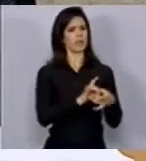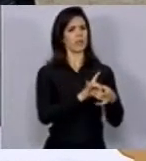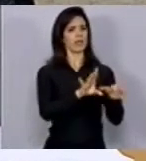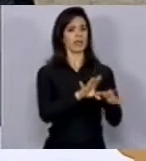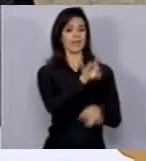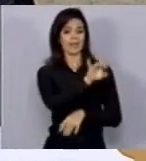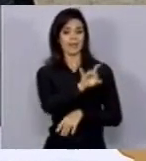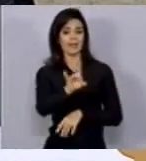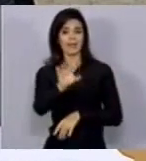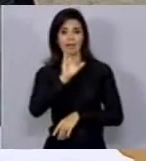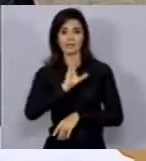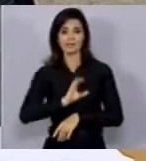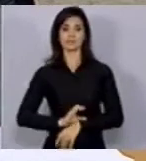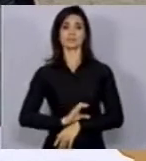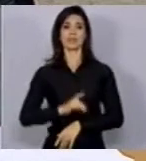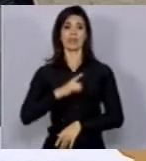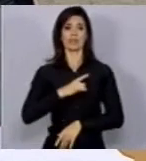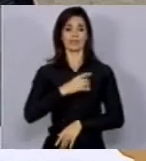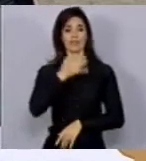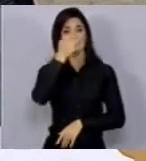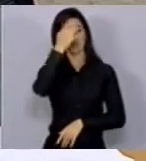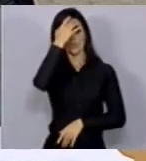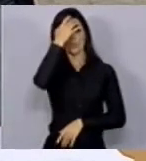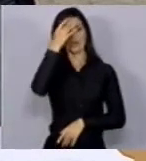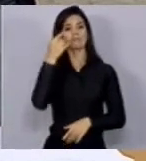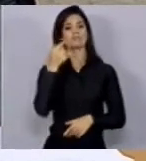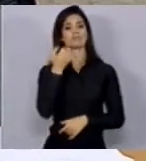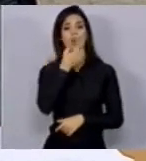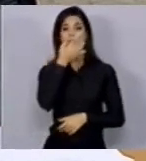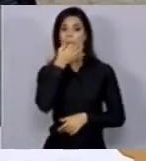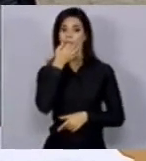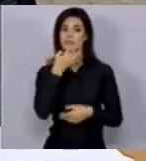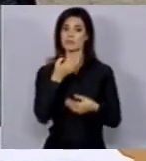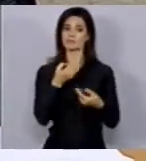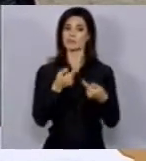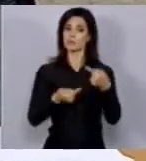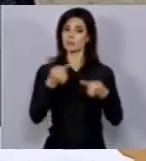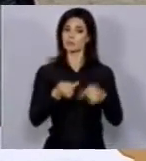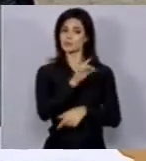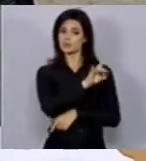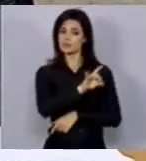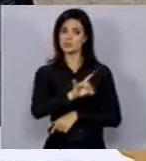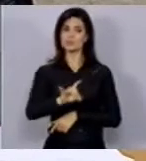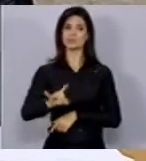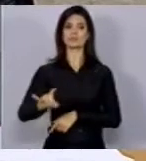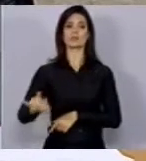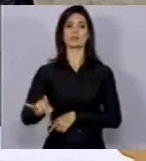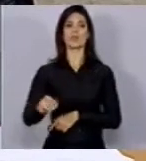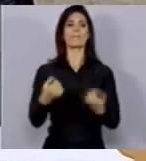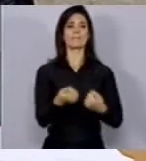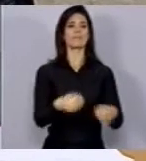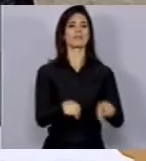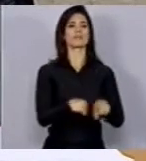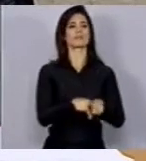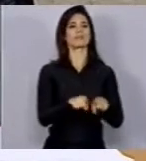cidadão tenha as suas preferências ideológicas e políticas, não o é se está investido de